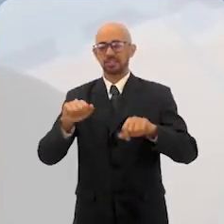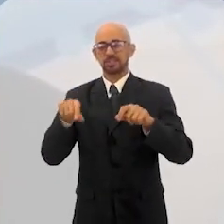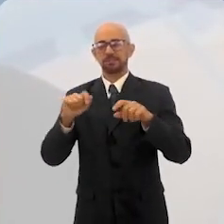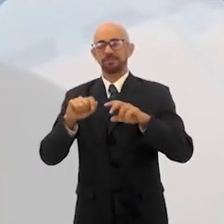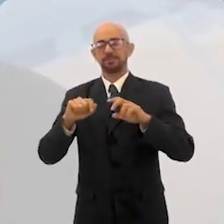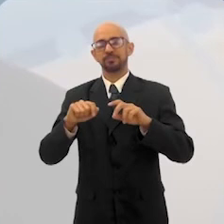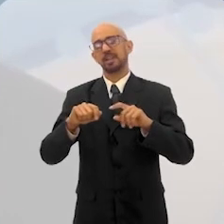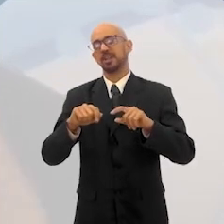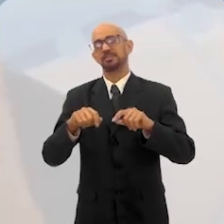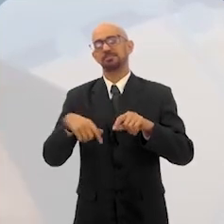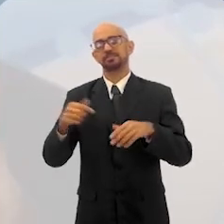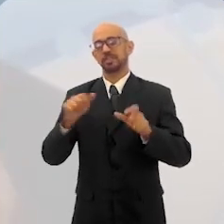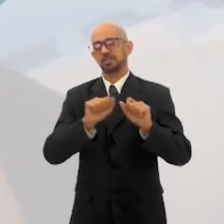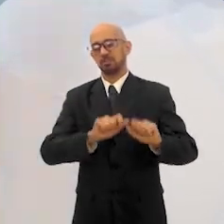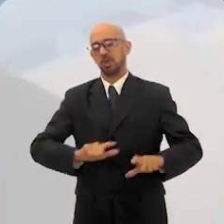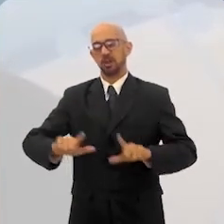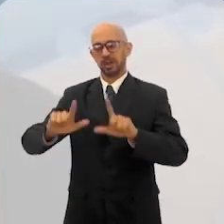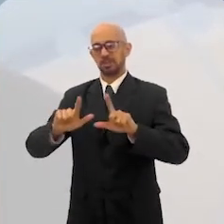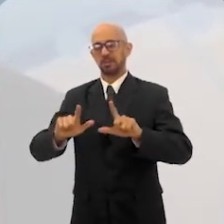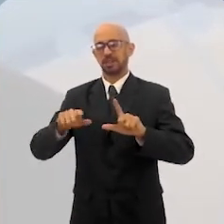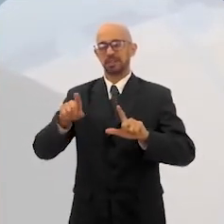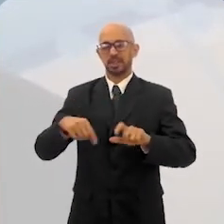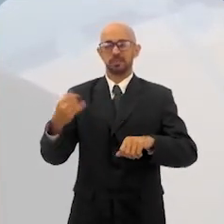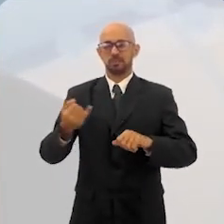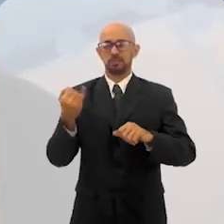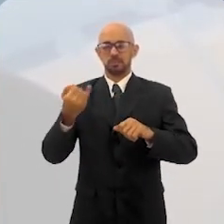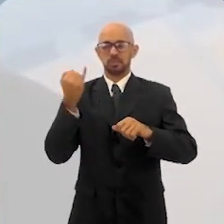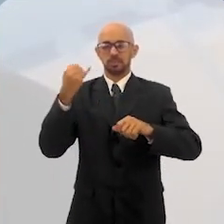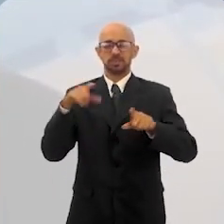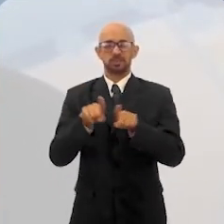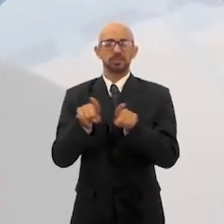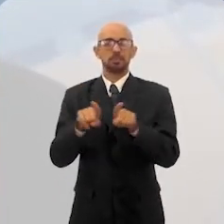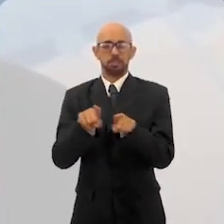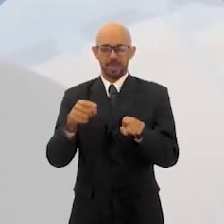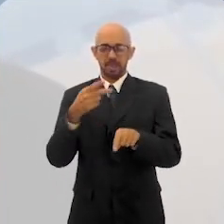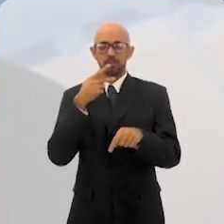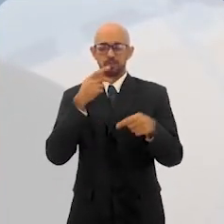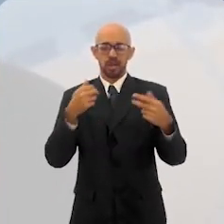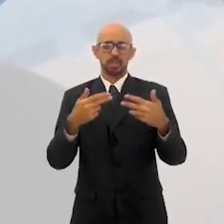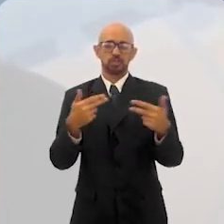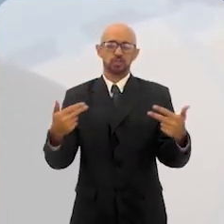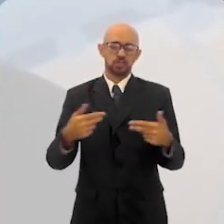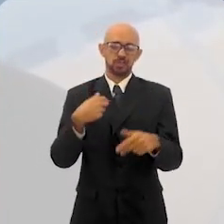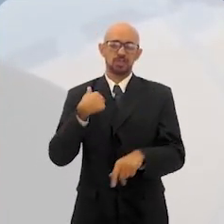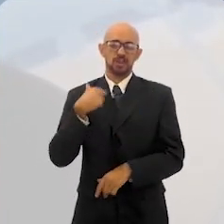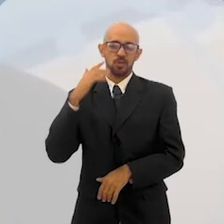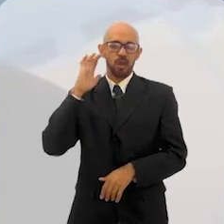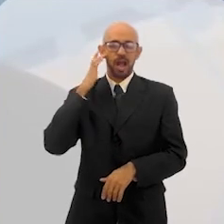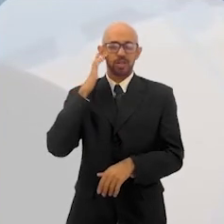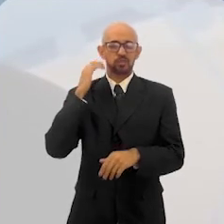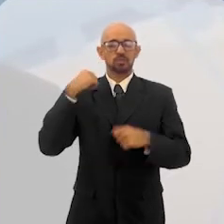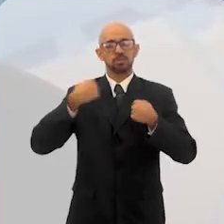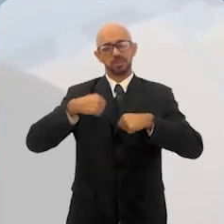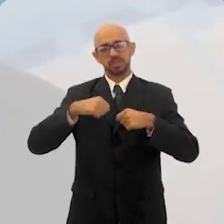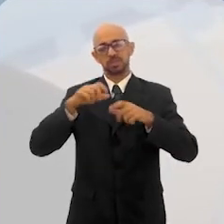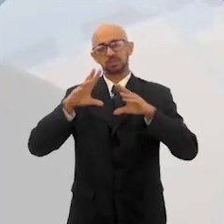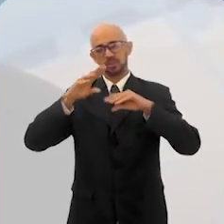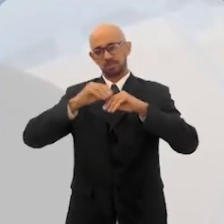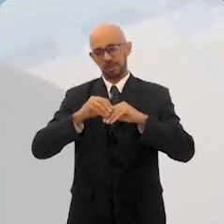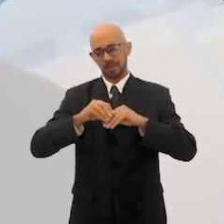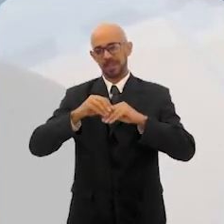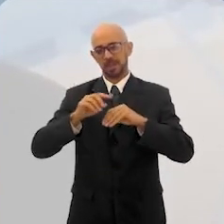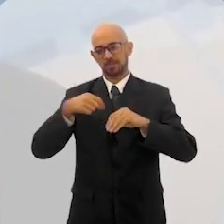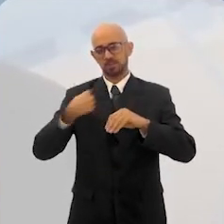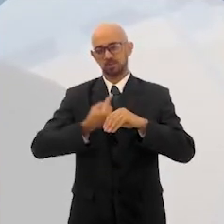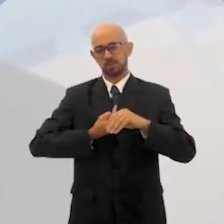todos, nesse programa que eu acho tão importante e que fala de coisas que eu acho que a gente precisa reforçar, né, para os